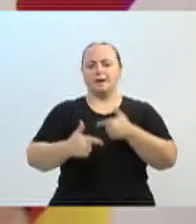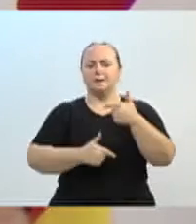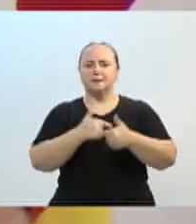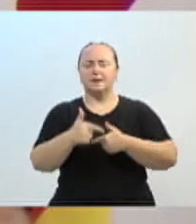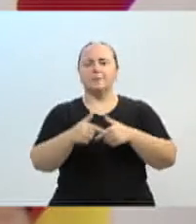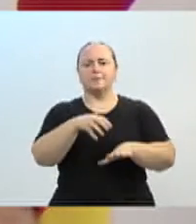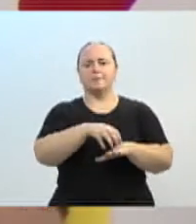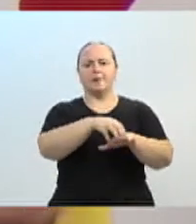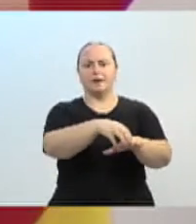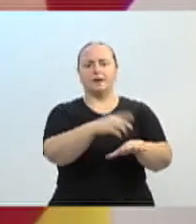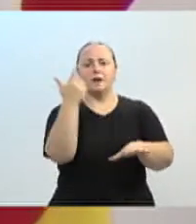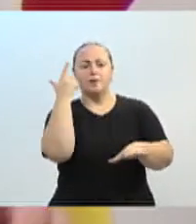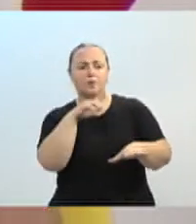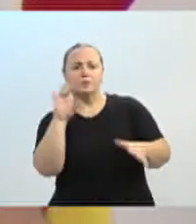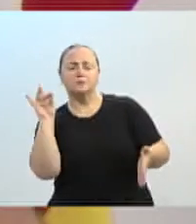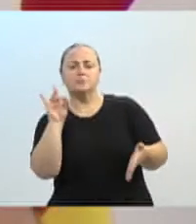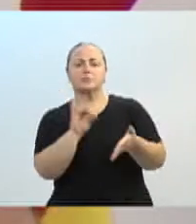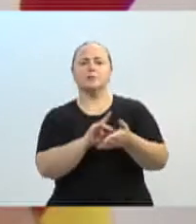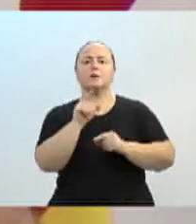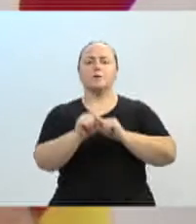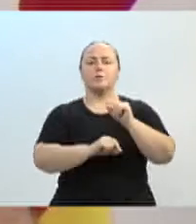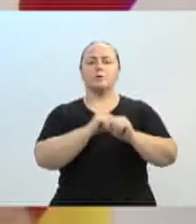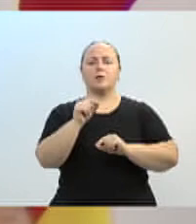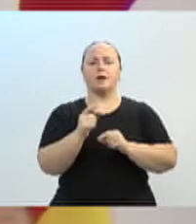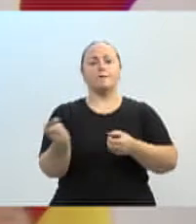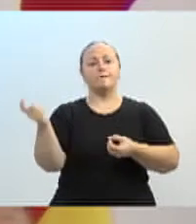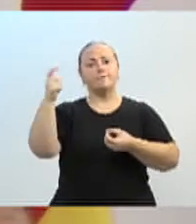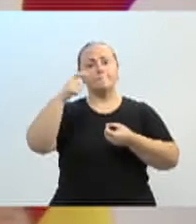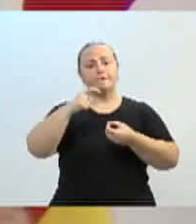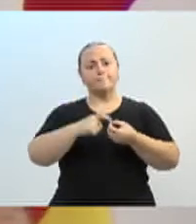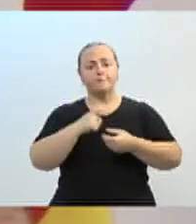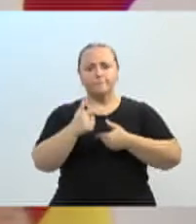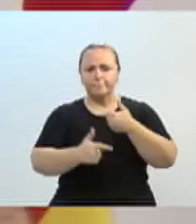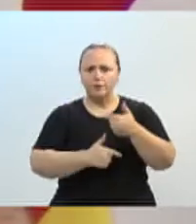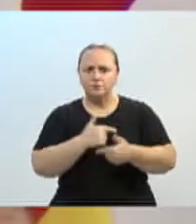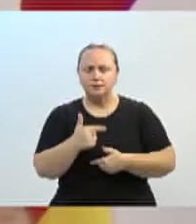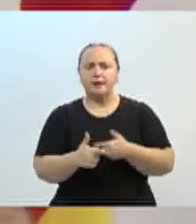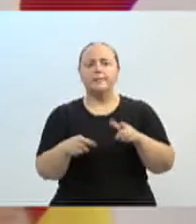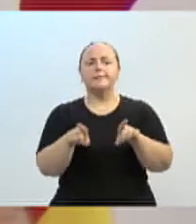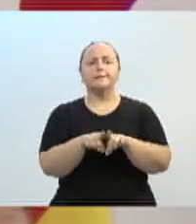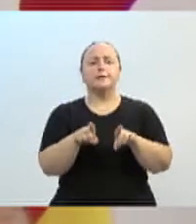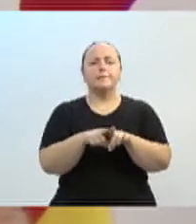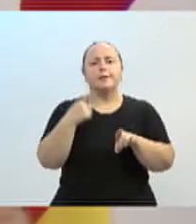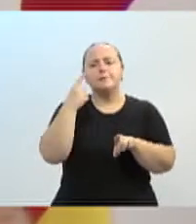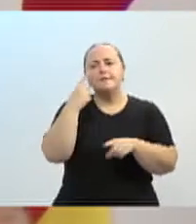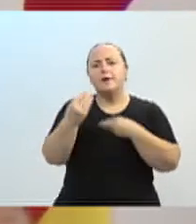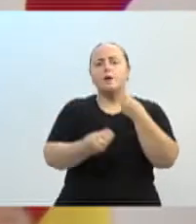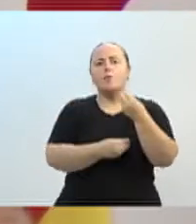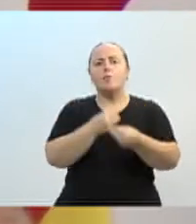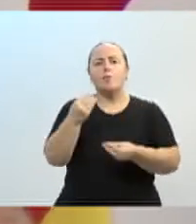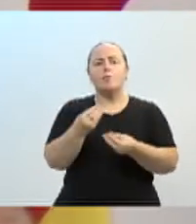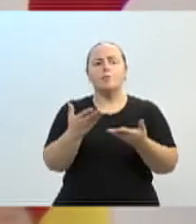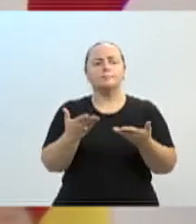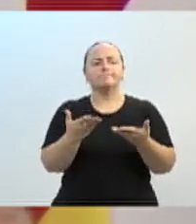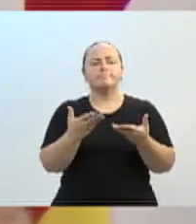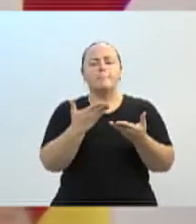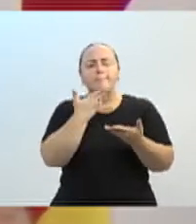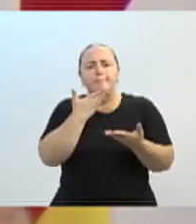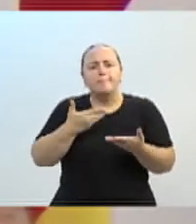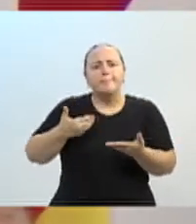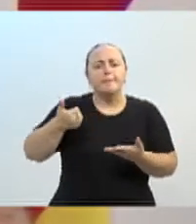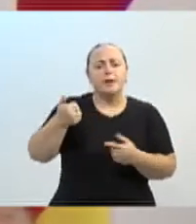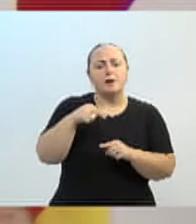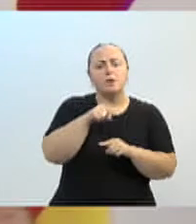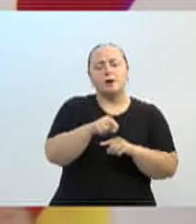permitam que retomem ao seu trabalho e mitigar os prejuízos acumulados. Evidentemente, uma